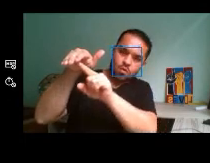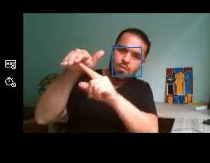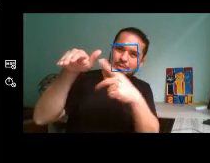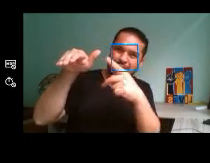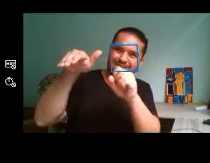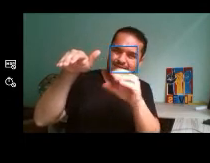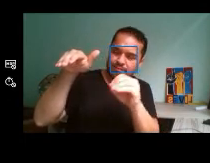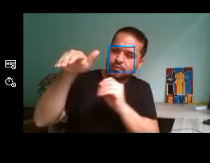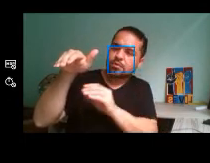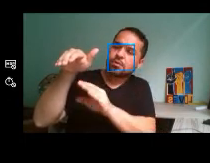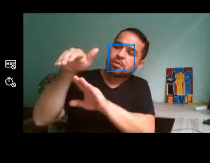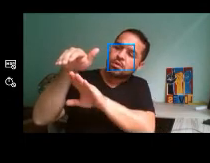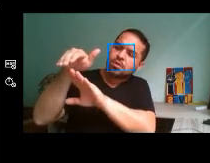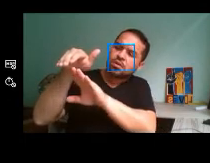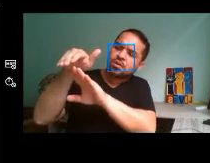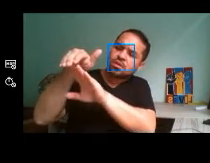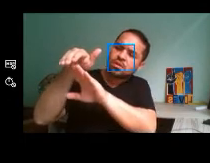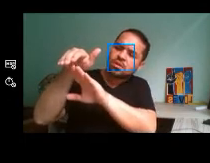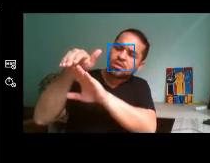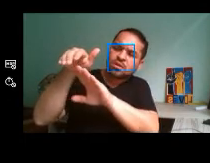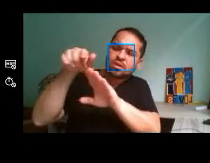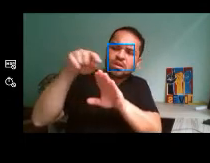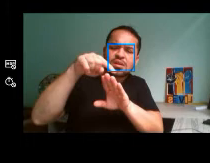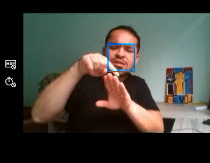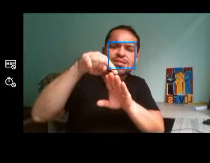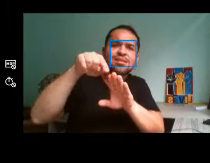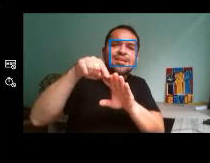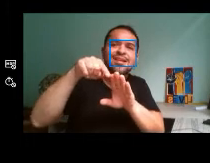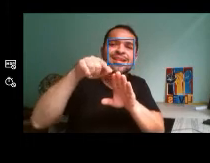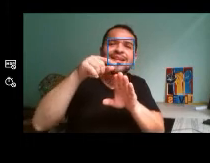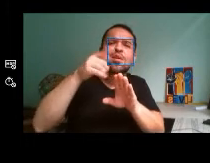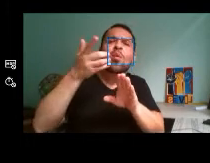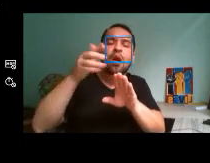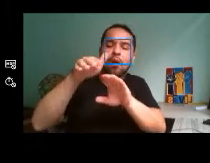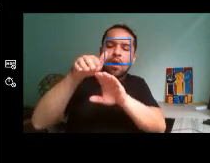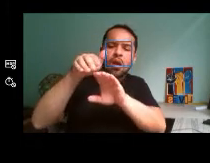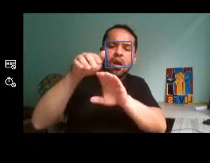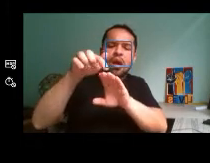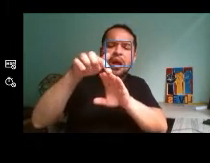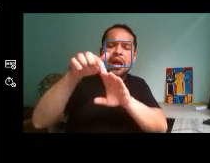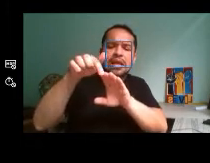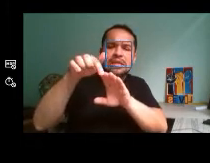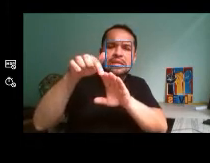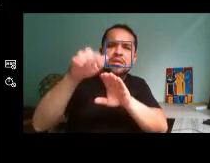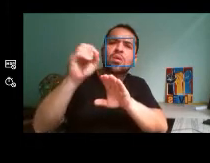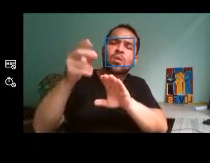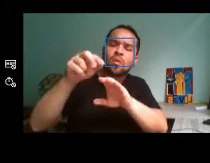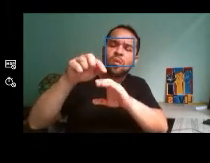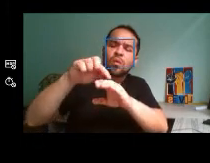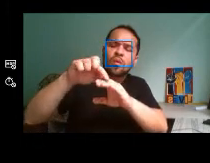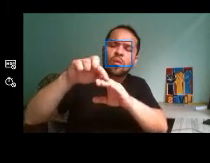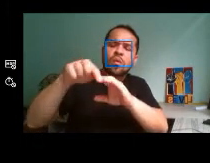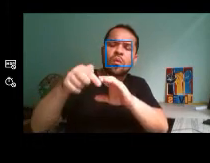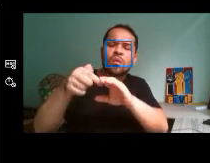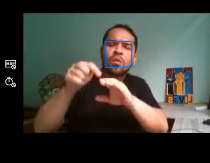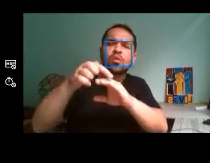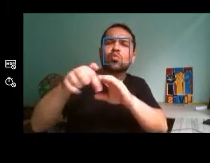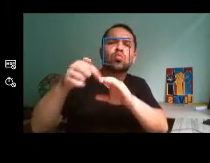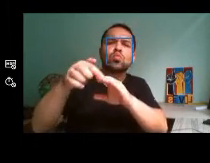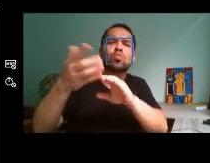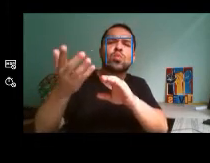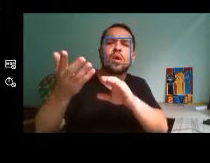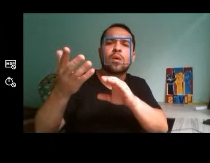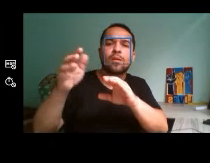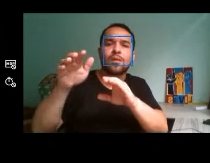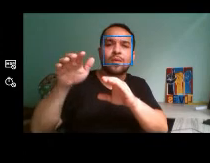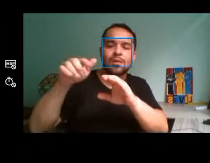descrever eles? Porque se toca aqui no alvéolo, se tem alguém tocando no alvéolo, quem está tocando aqui? É